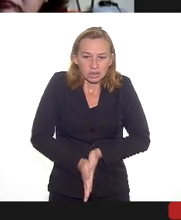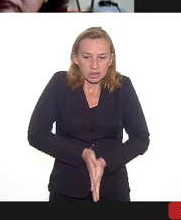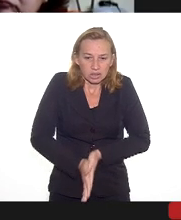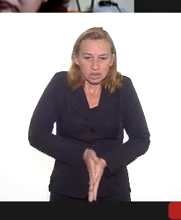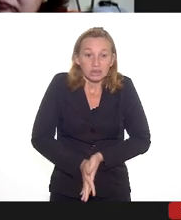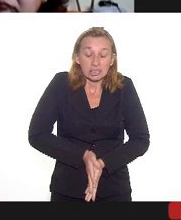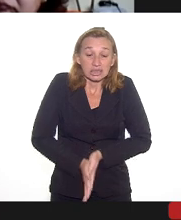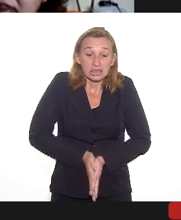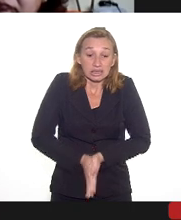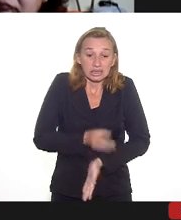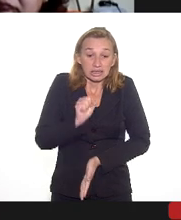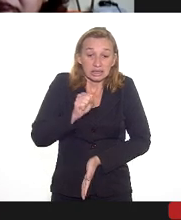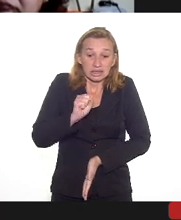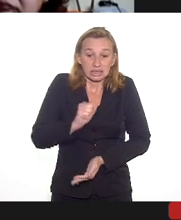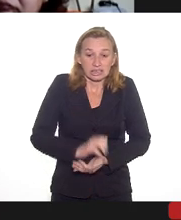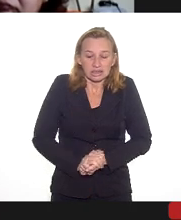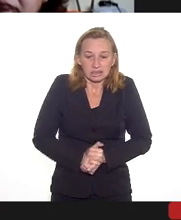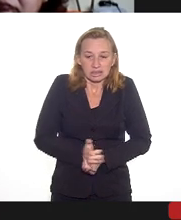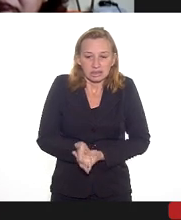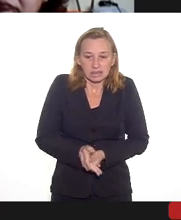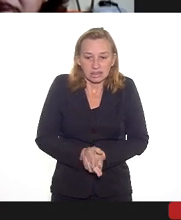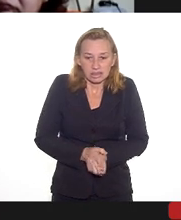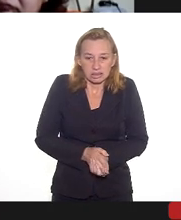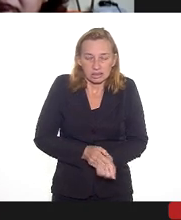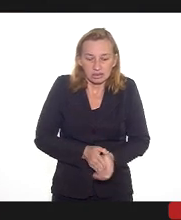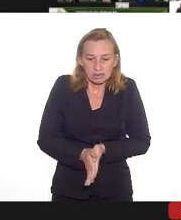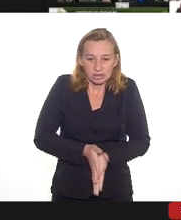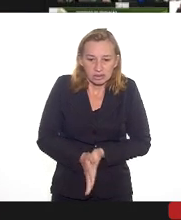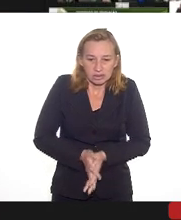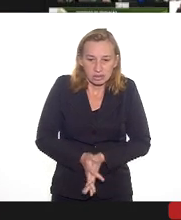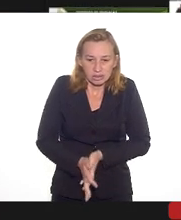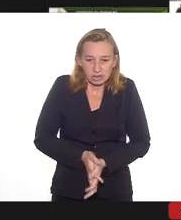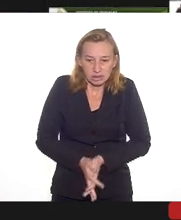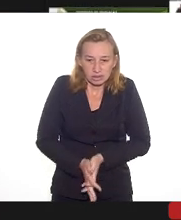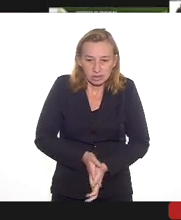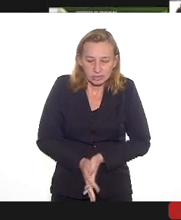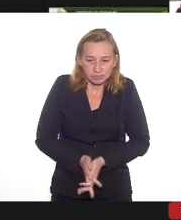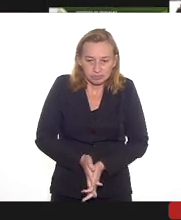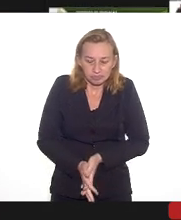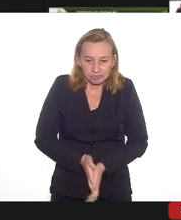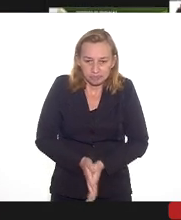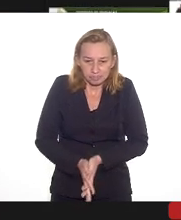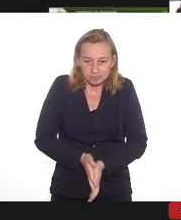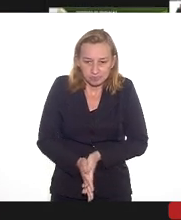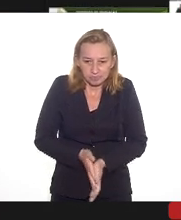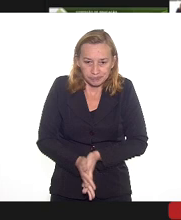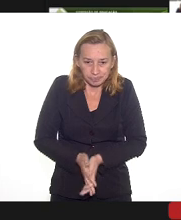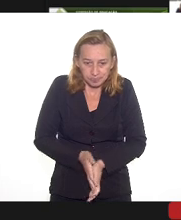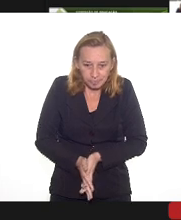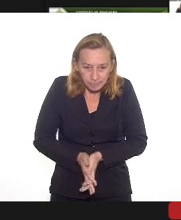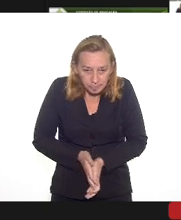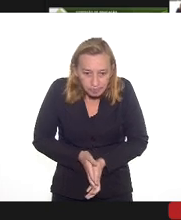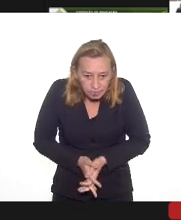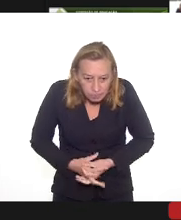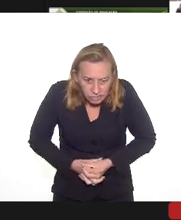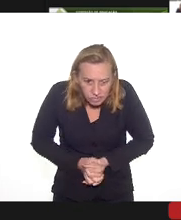conseguindo. Ah, agora sim. Tá, vou botar aqui. Não sei se todos estão vendo a tela. Acredito que